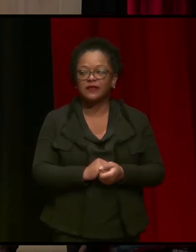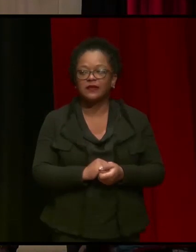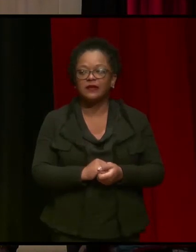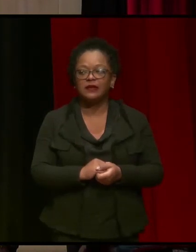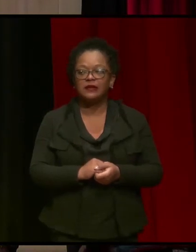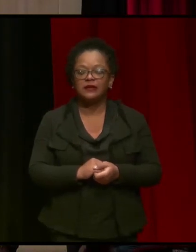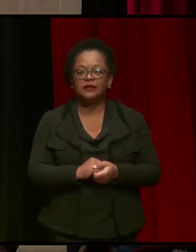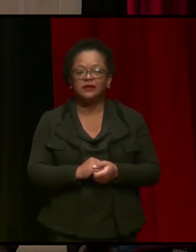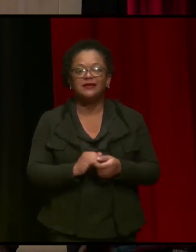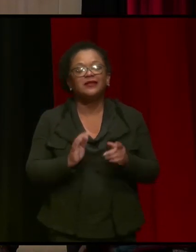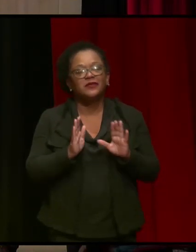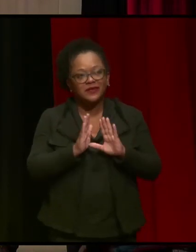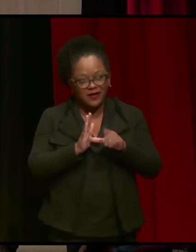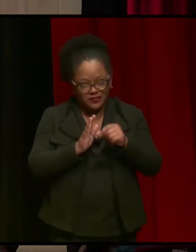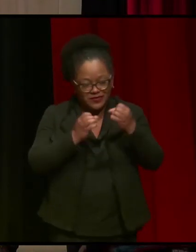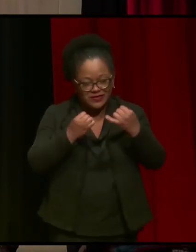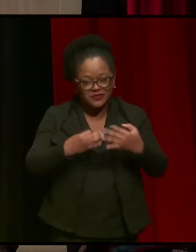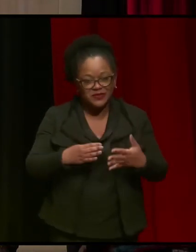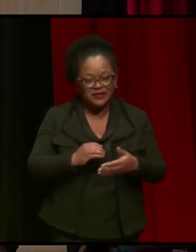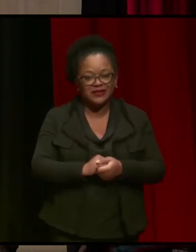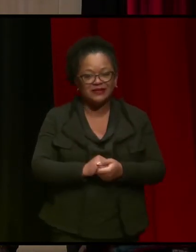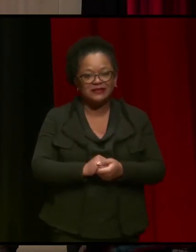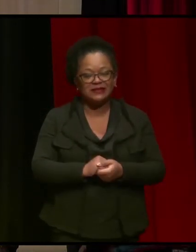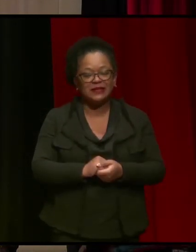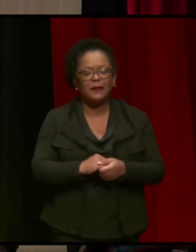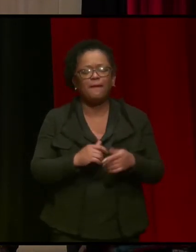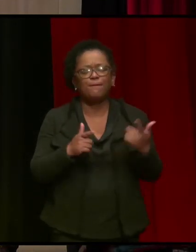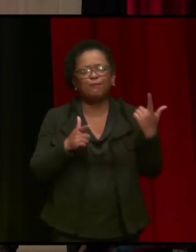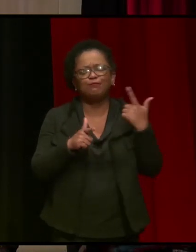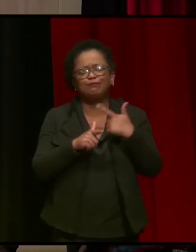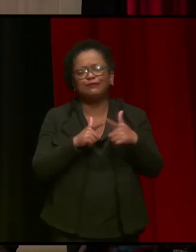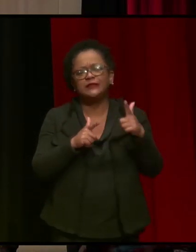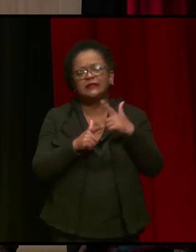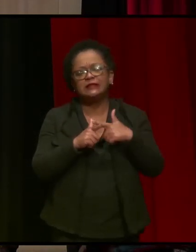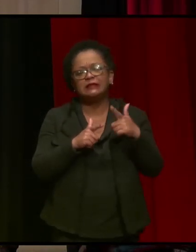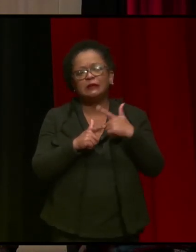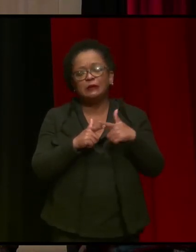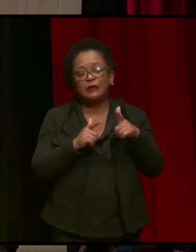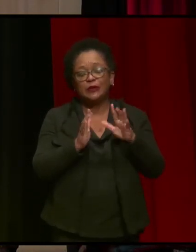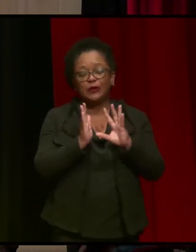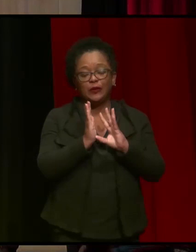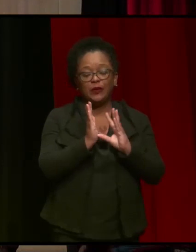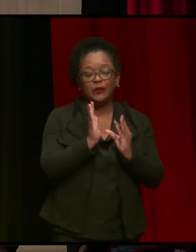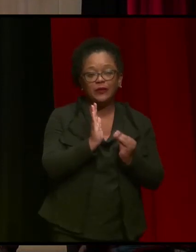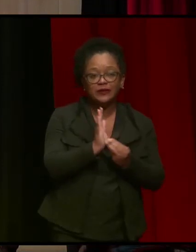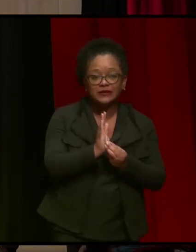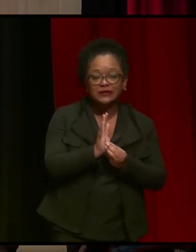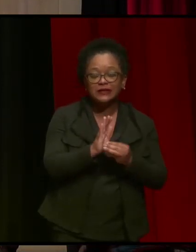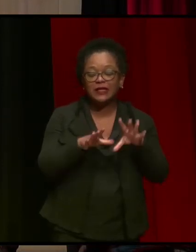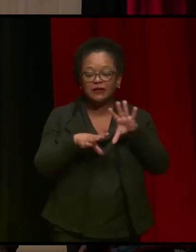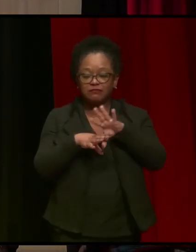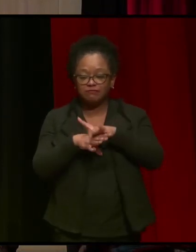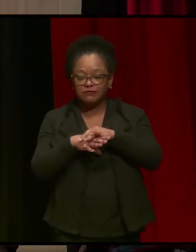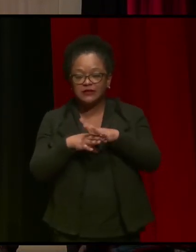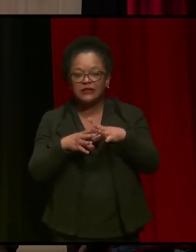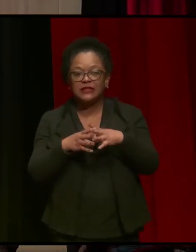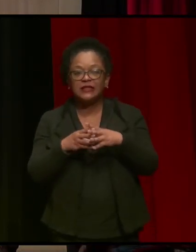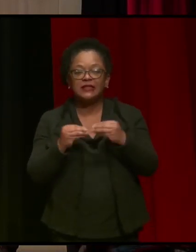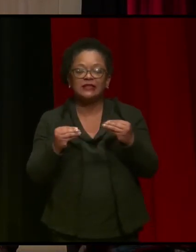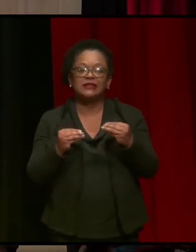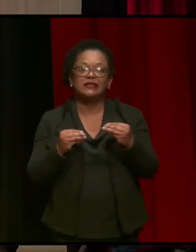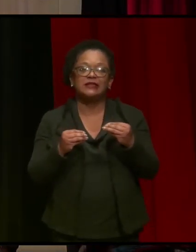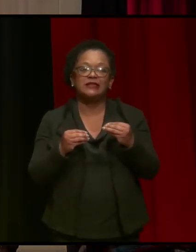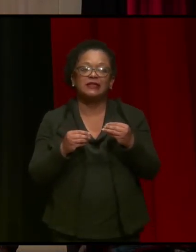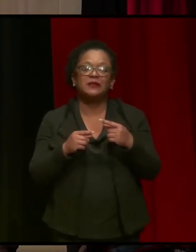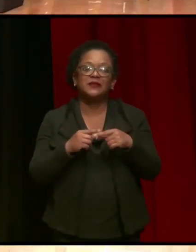vou falar adiantado, mas eu vou falar aqui, ó. O grande problema, gente, de igreja e cura, é ligar fé